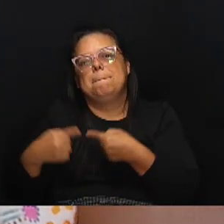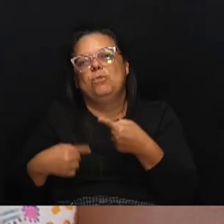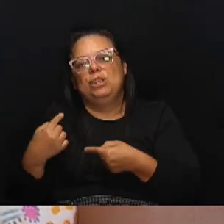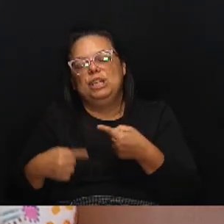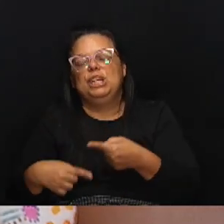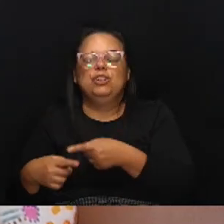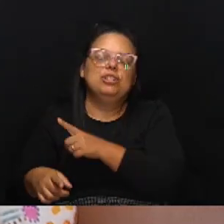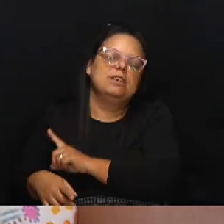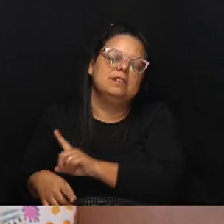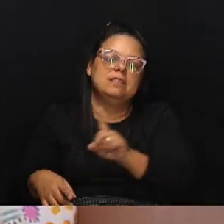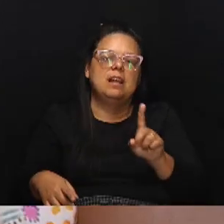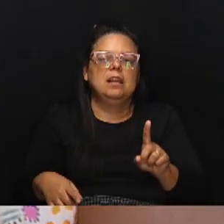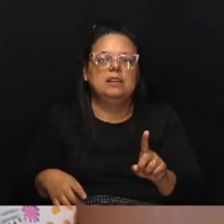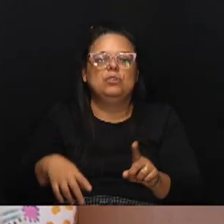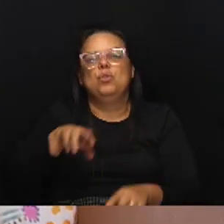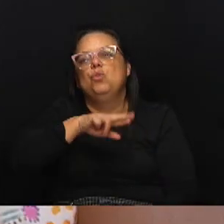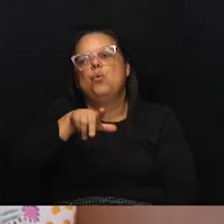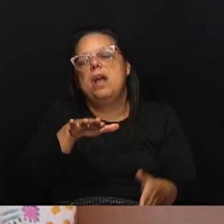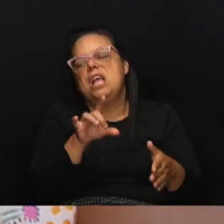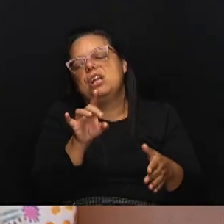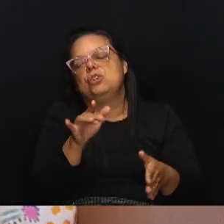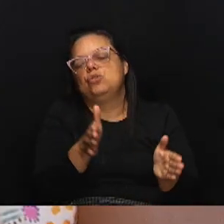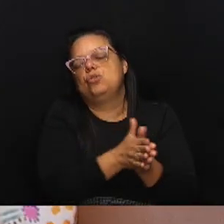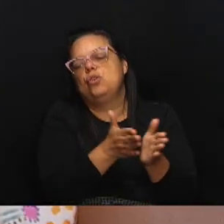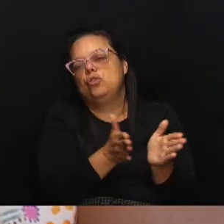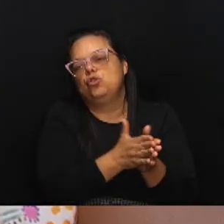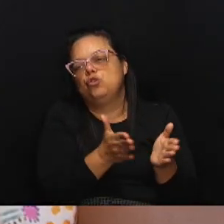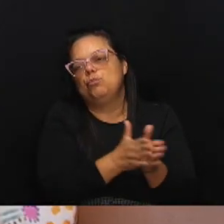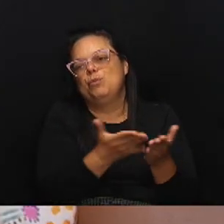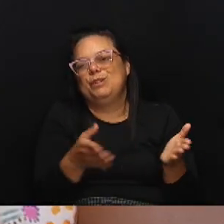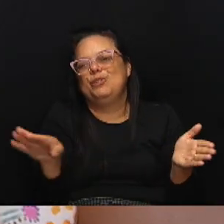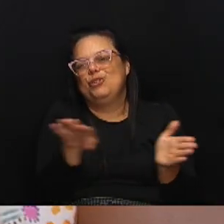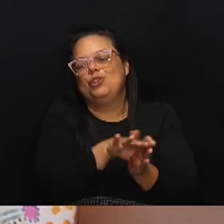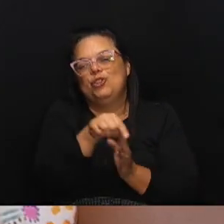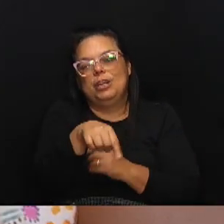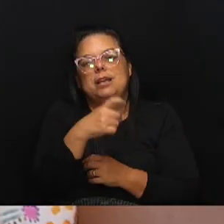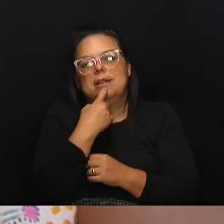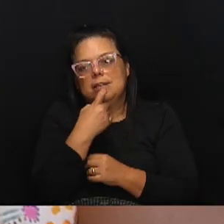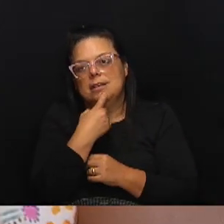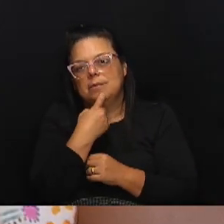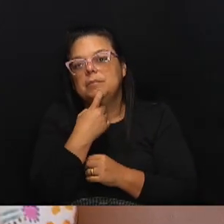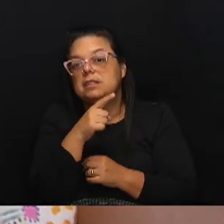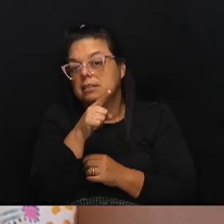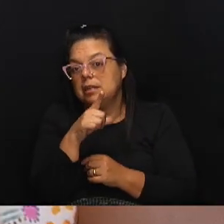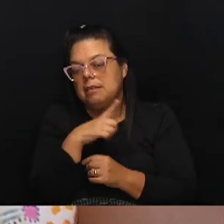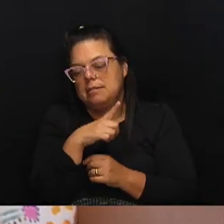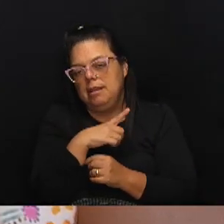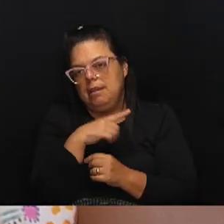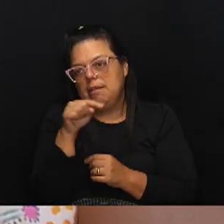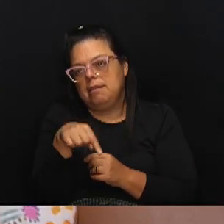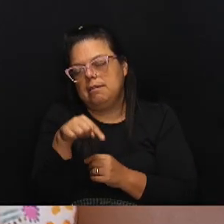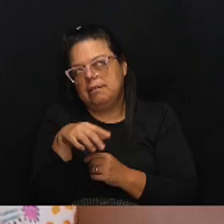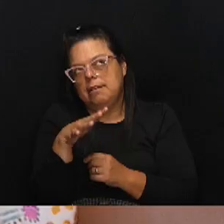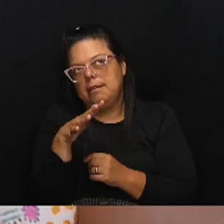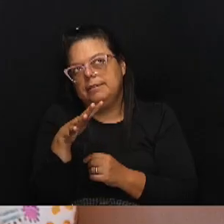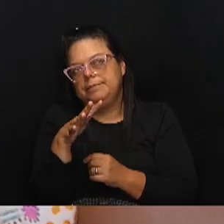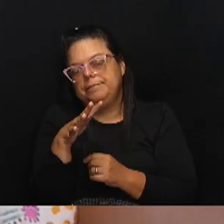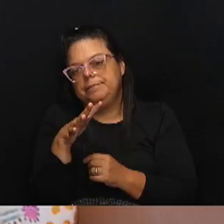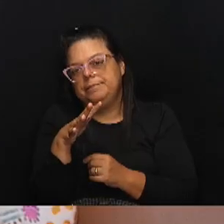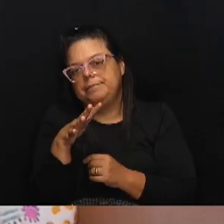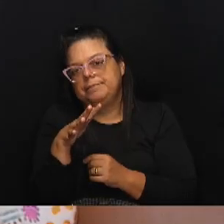liberalismo. Não são só os empobrecidos imigrantes que chegam em Campinas. Você tem